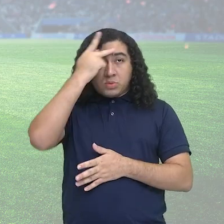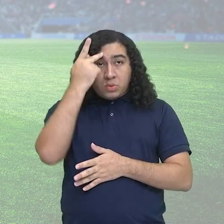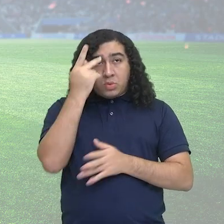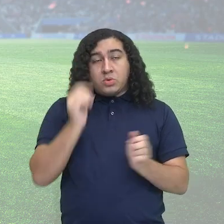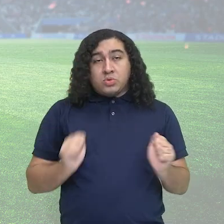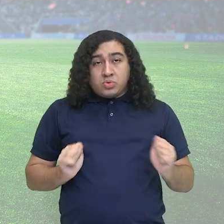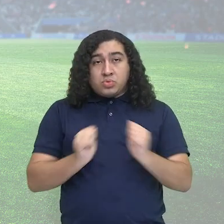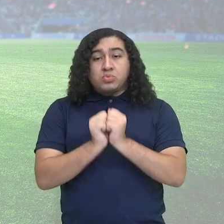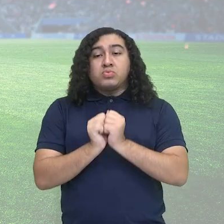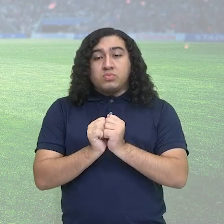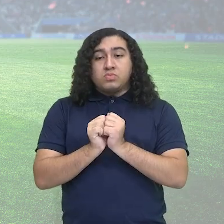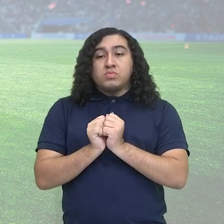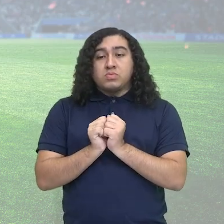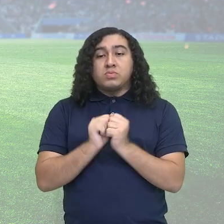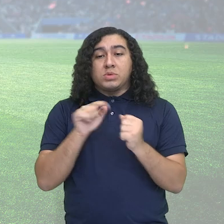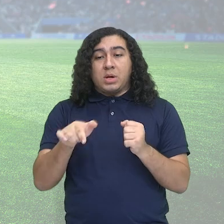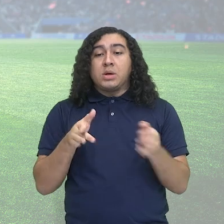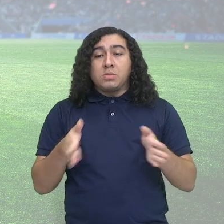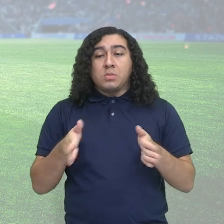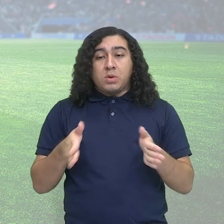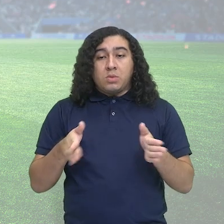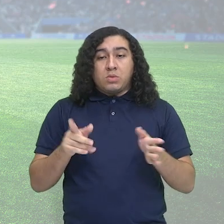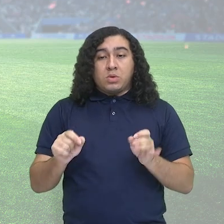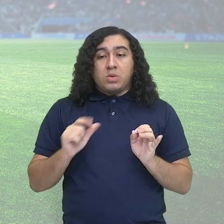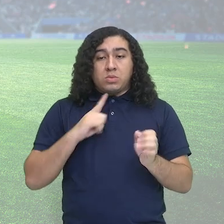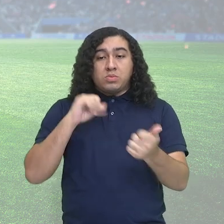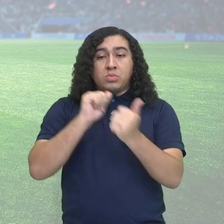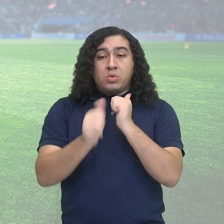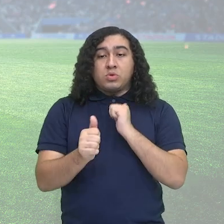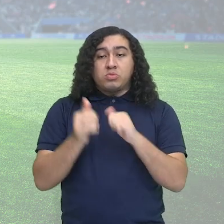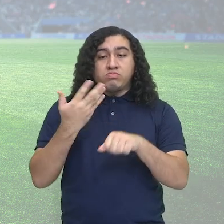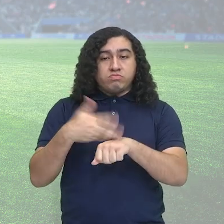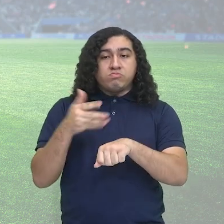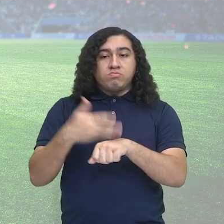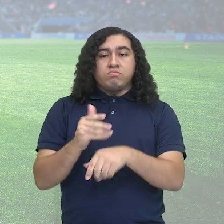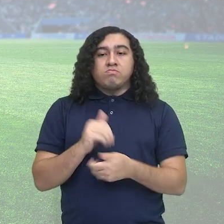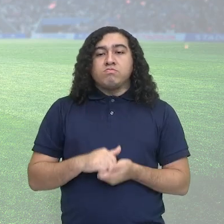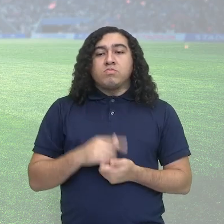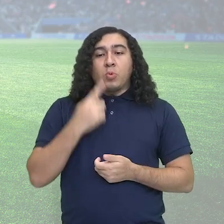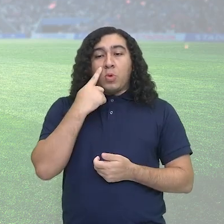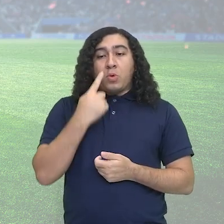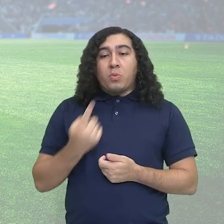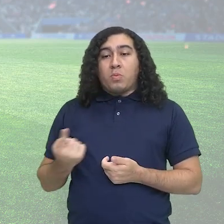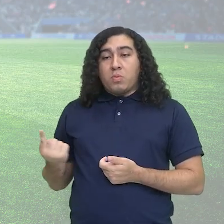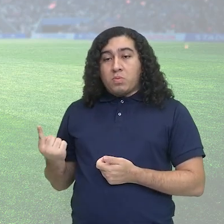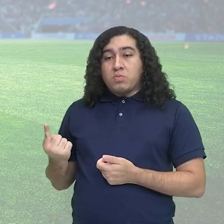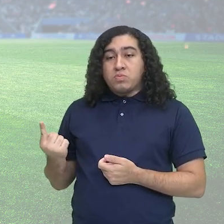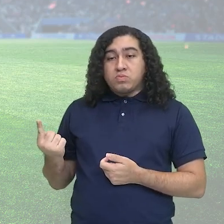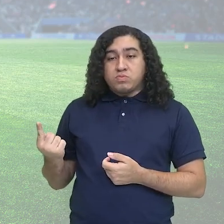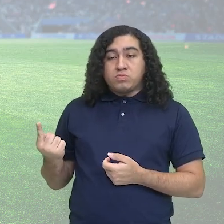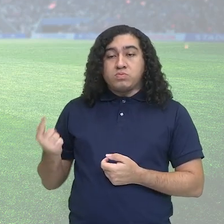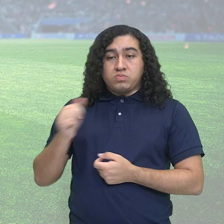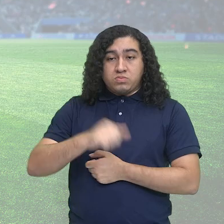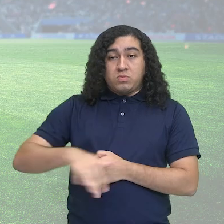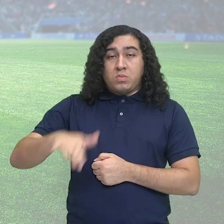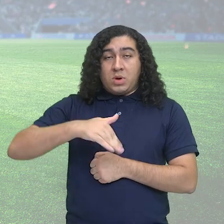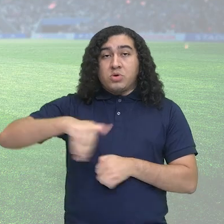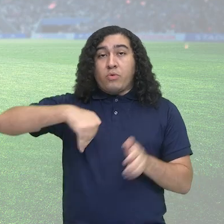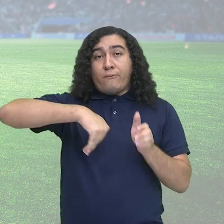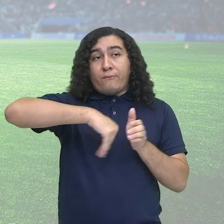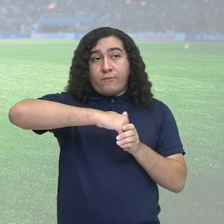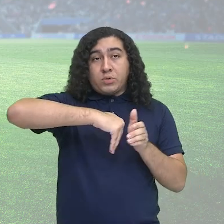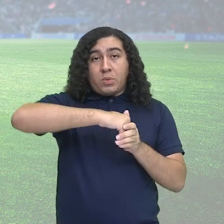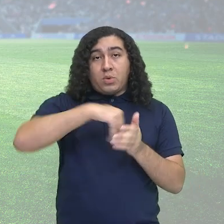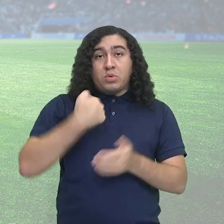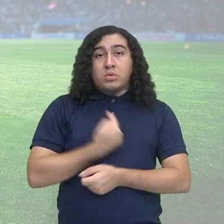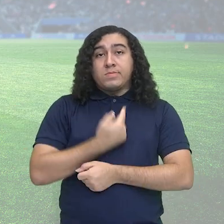pessoas durante esses eventos esportivos, por exemplo. Eu falo aqui no meio, né, de um campo de futebol e a gente sabe